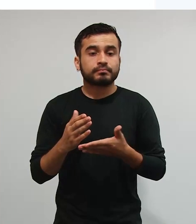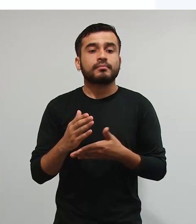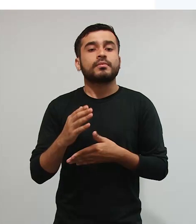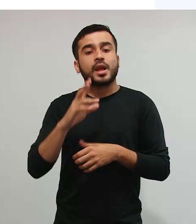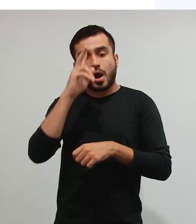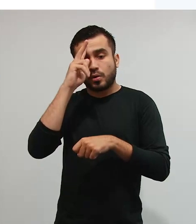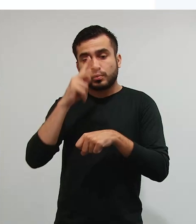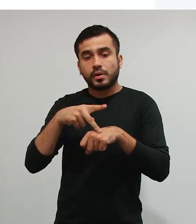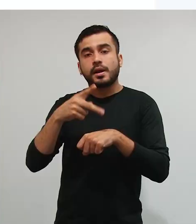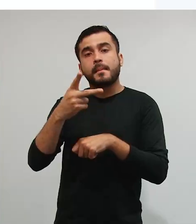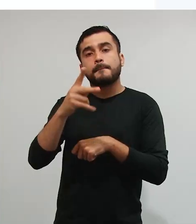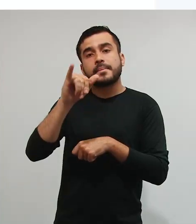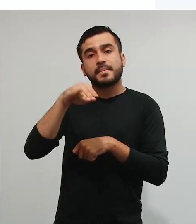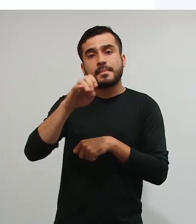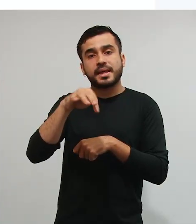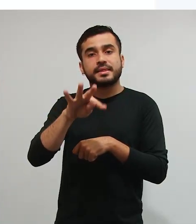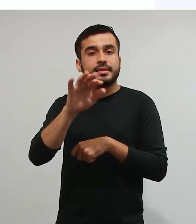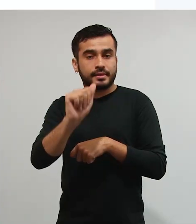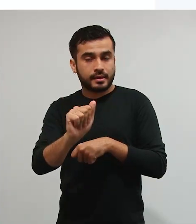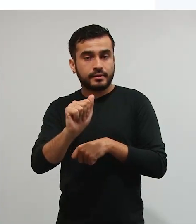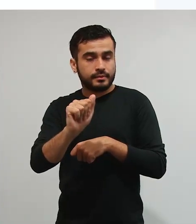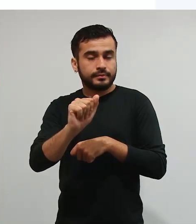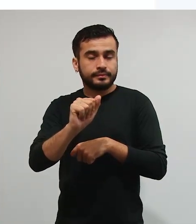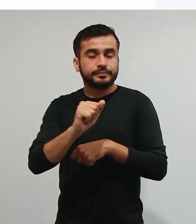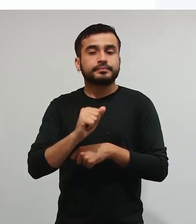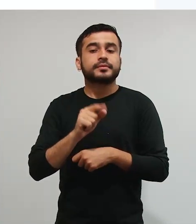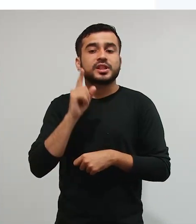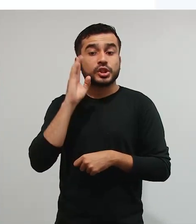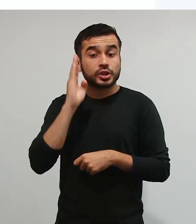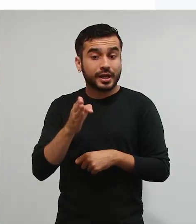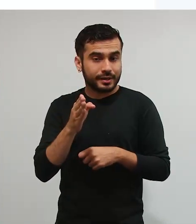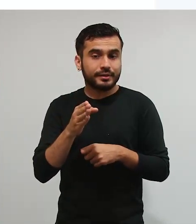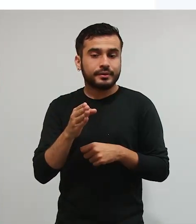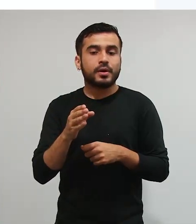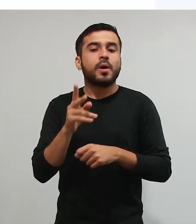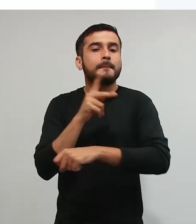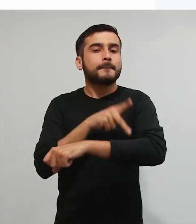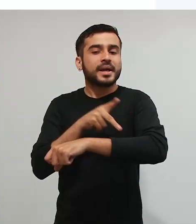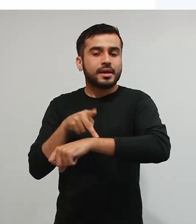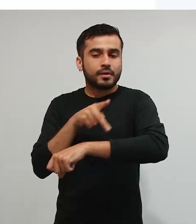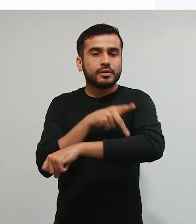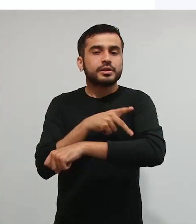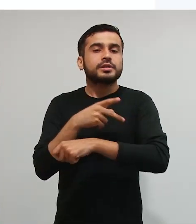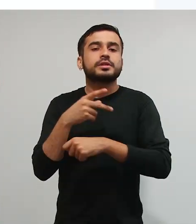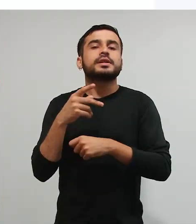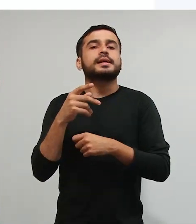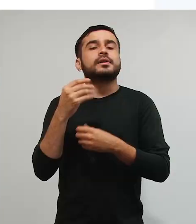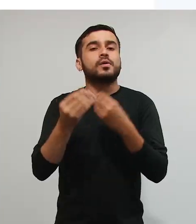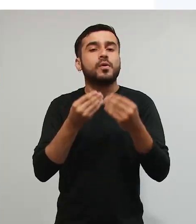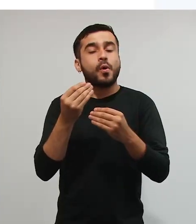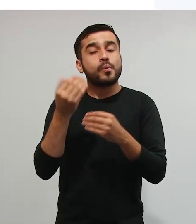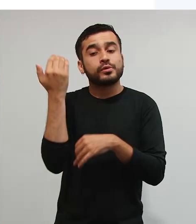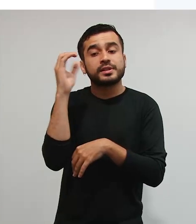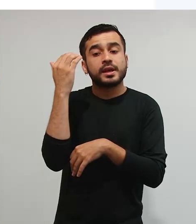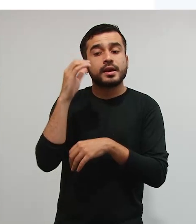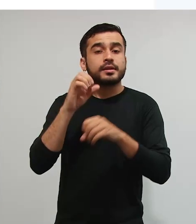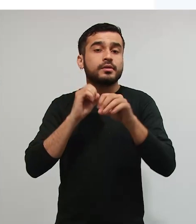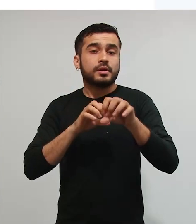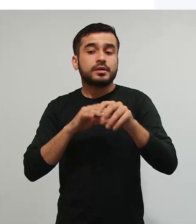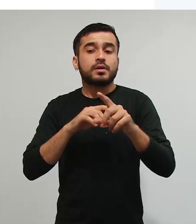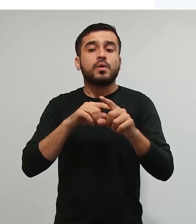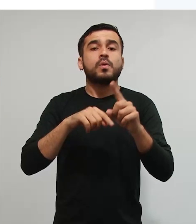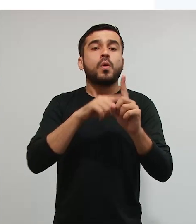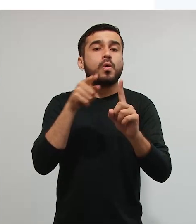Da Pimenta, olha só. E especialmente ele já está até aqui, olha só, Pedagogia como Ciência da